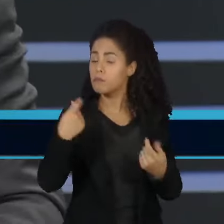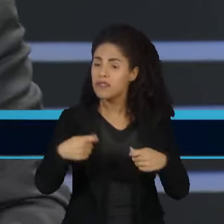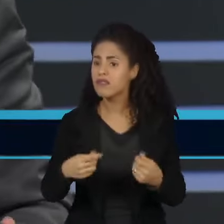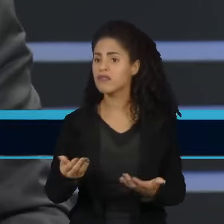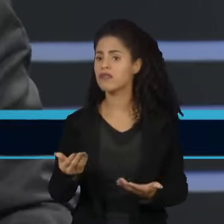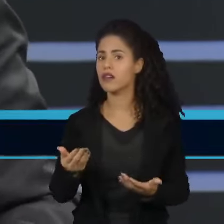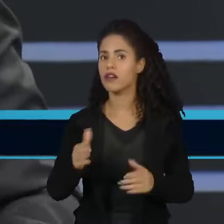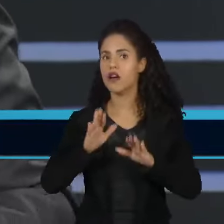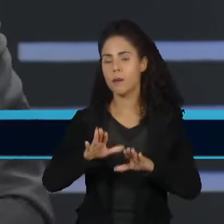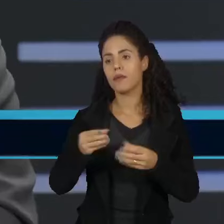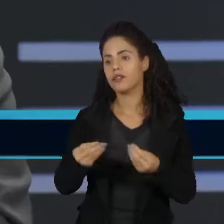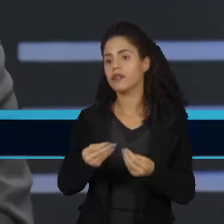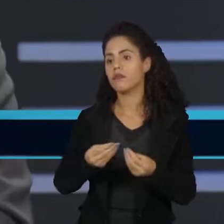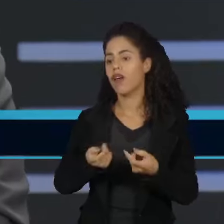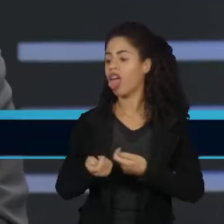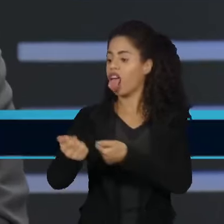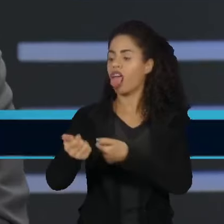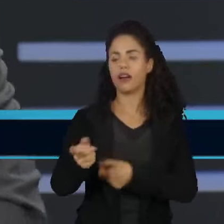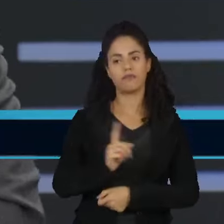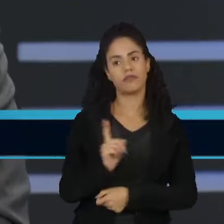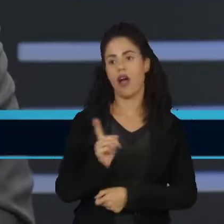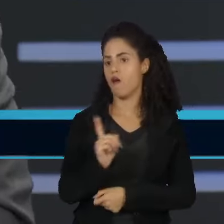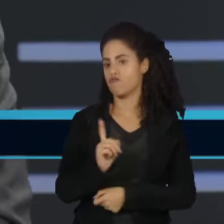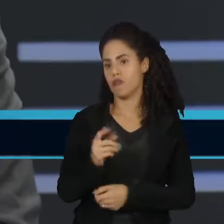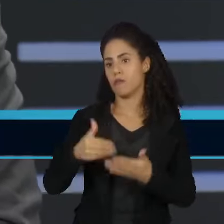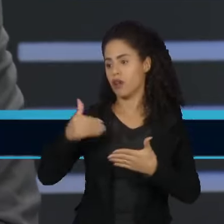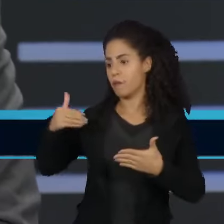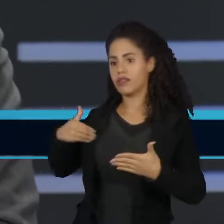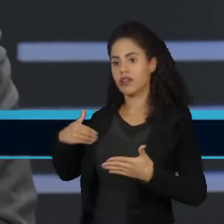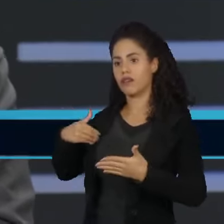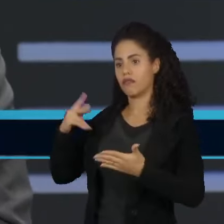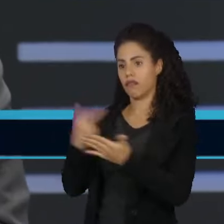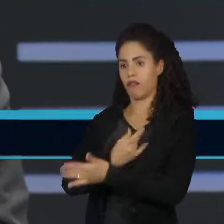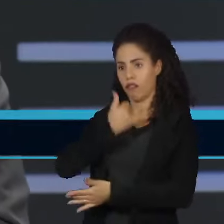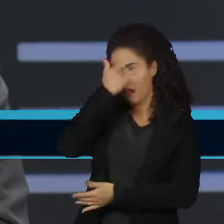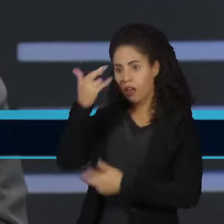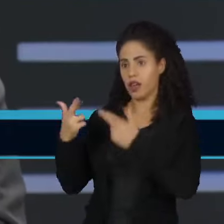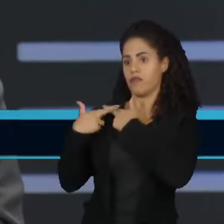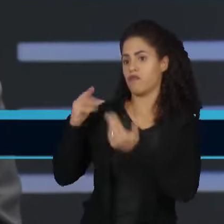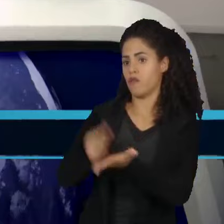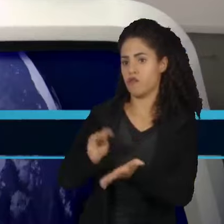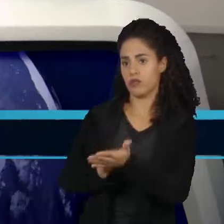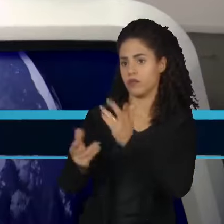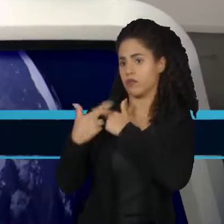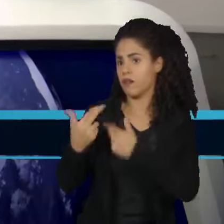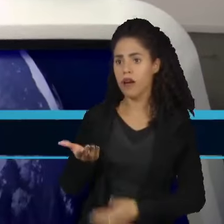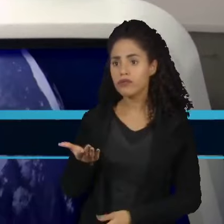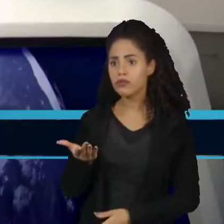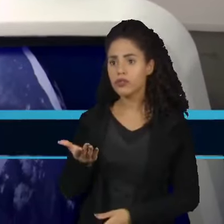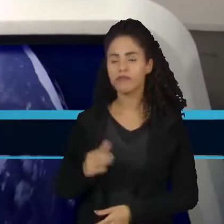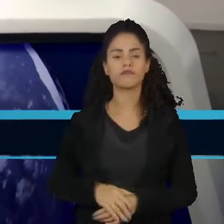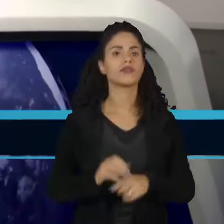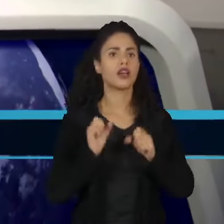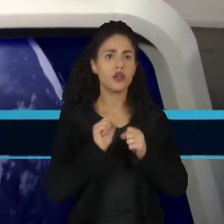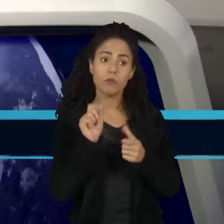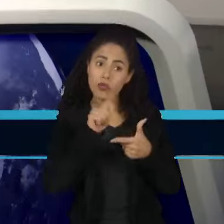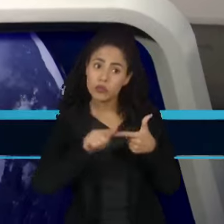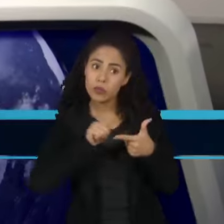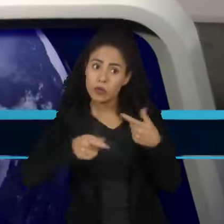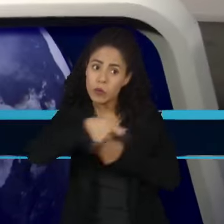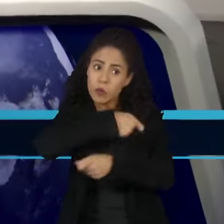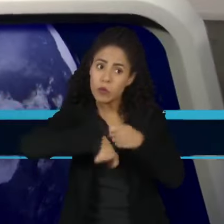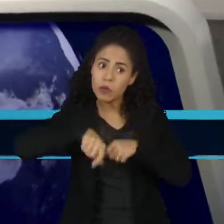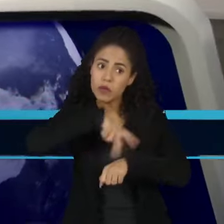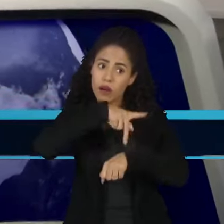Mas também eles não podem ser premiados por atitudes irresponsáveis historicamente. Que isso pode virar um problemão para a economia do país. E